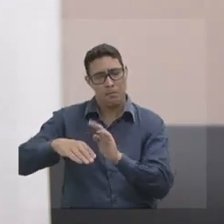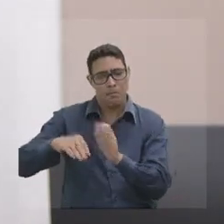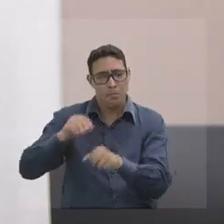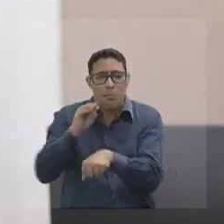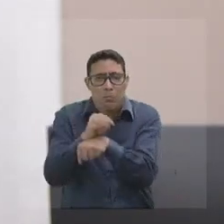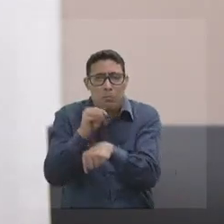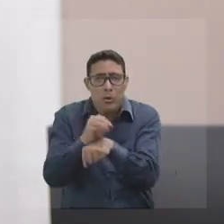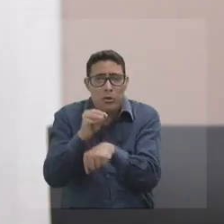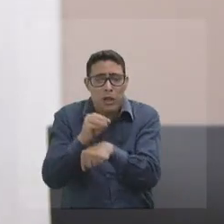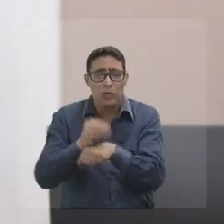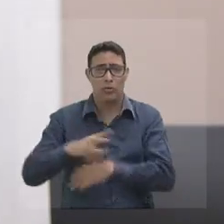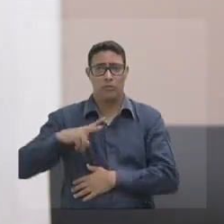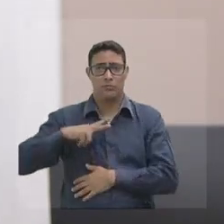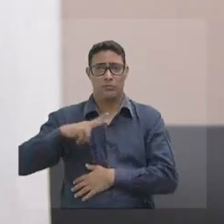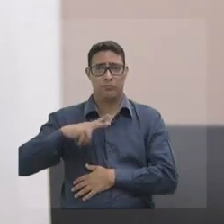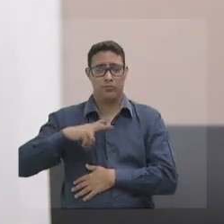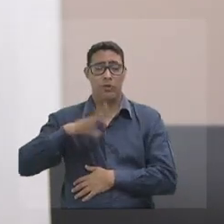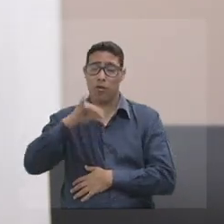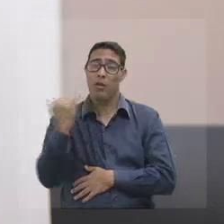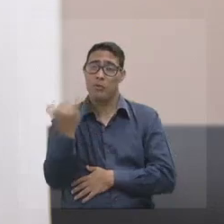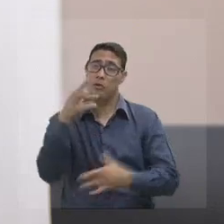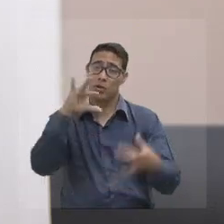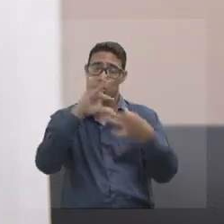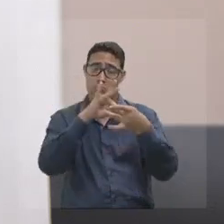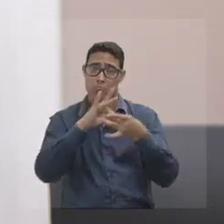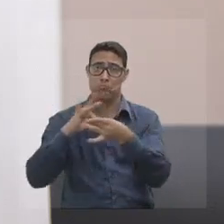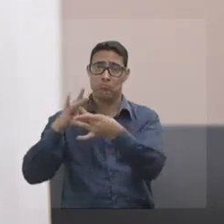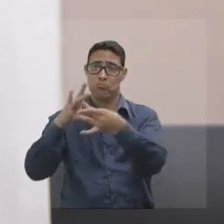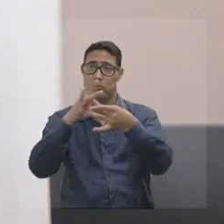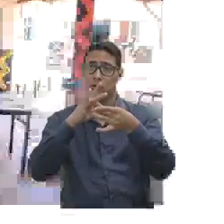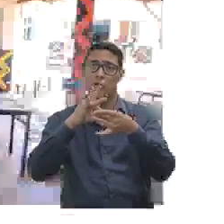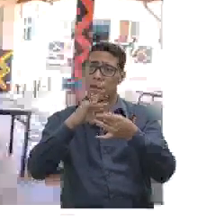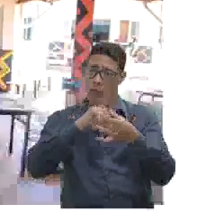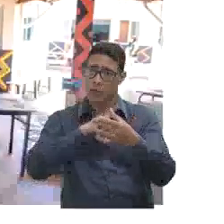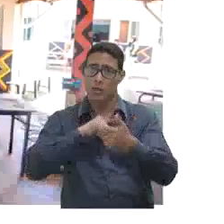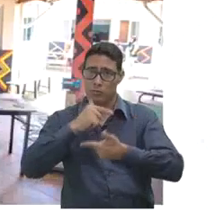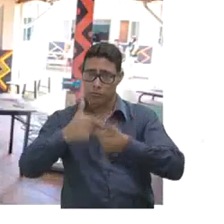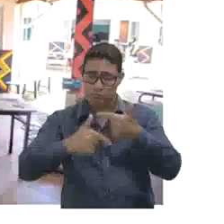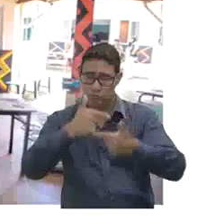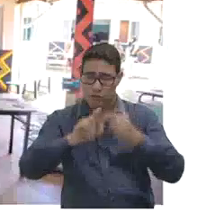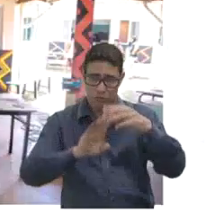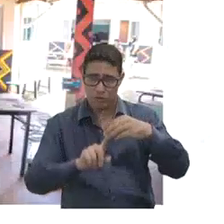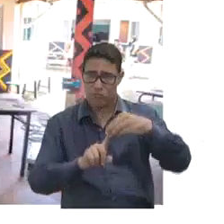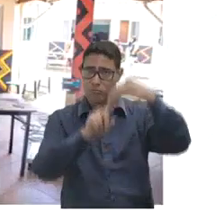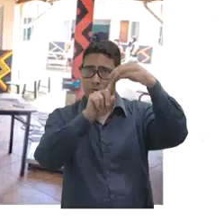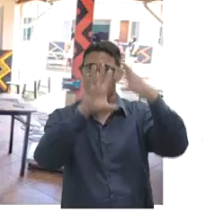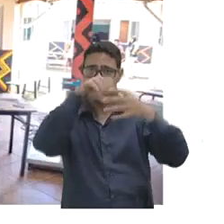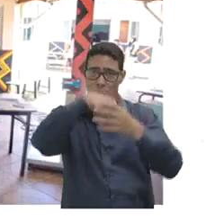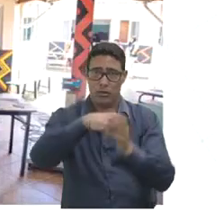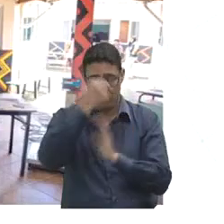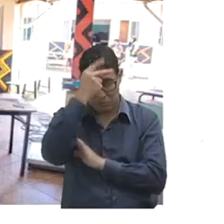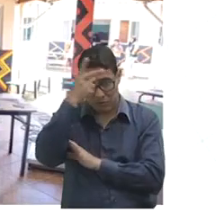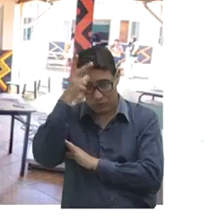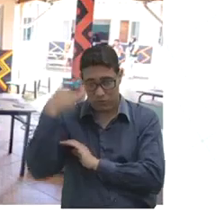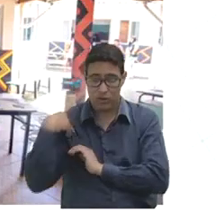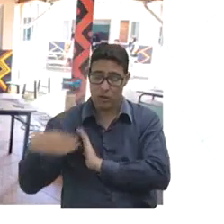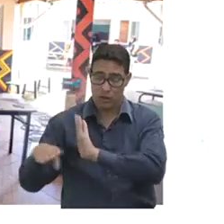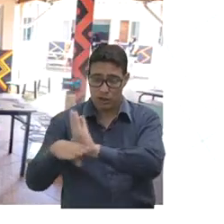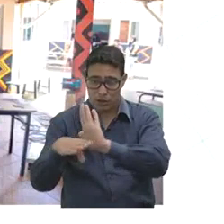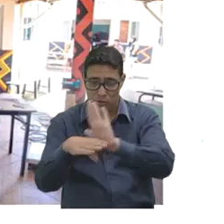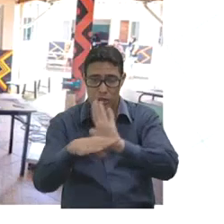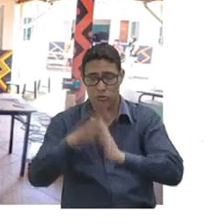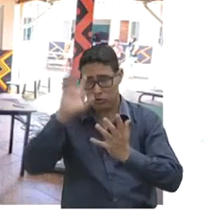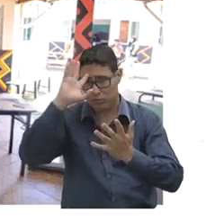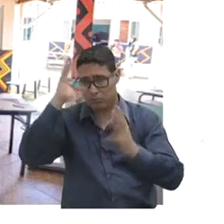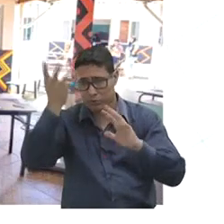as entidades e com Os protetores é muito importante porque eles têm um trabalho de ponta nos municípios que muito nos ajudam né tanto nas definições